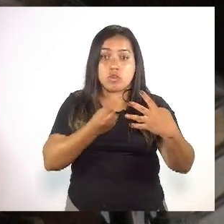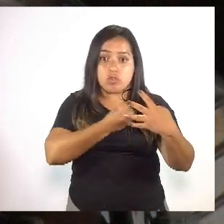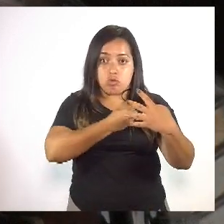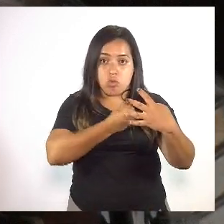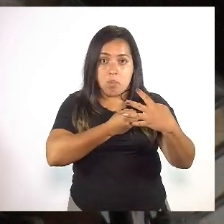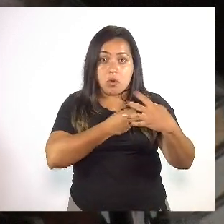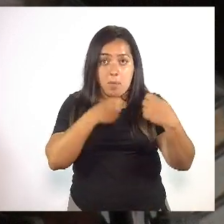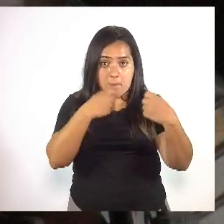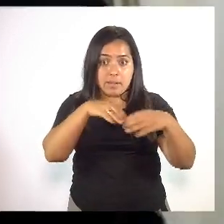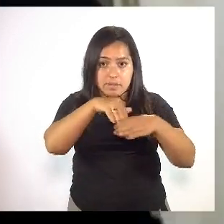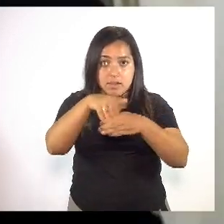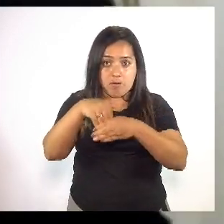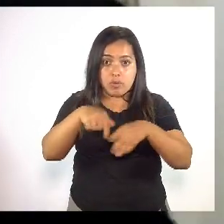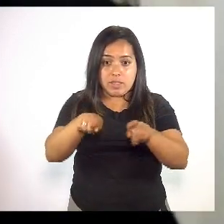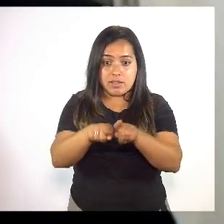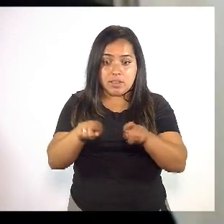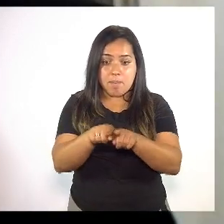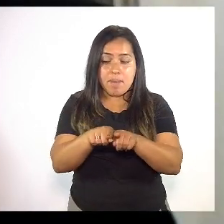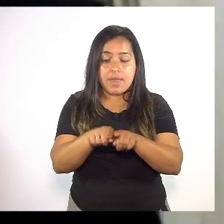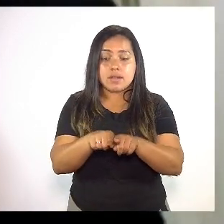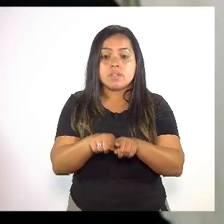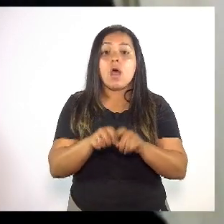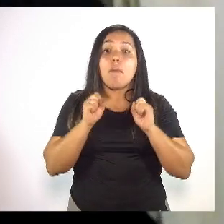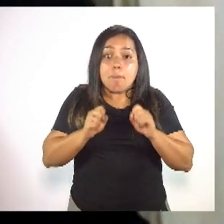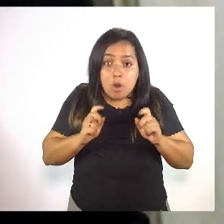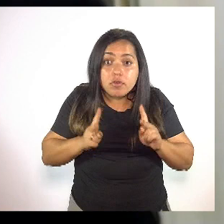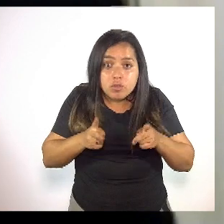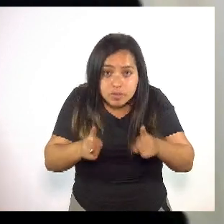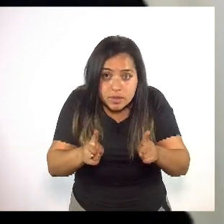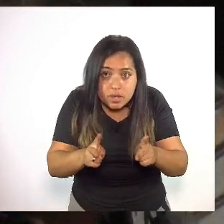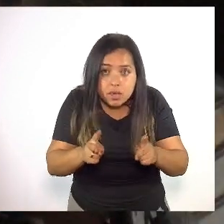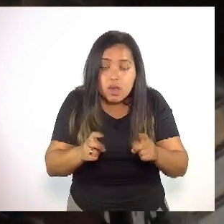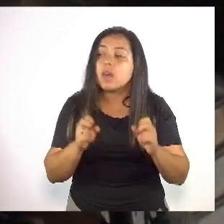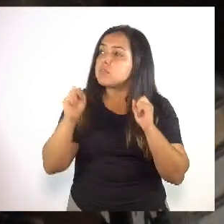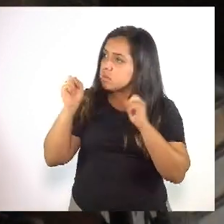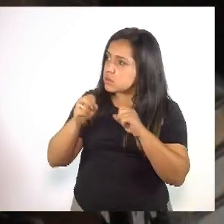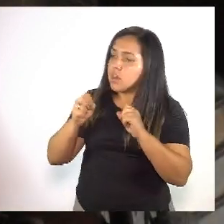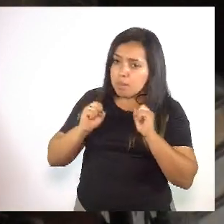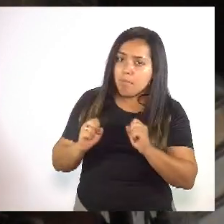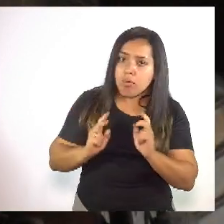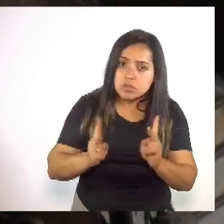Perfeito. Então, posso seguir então, né, presidente? Isso, segue.